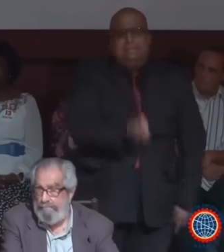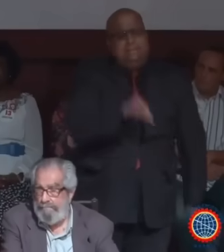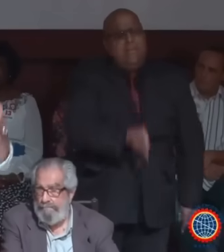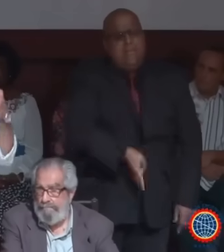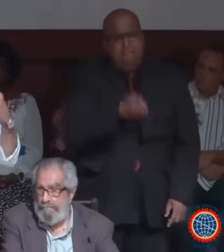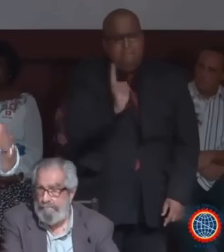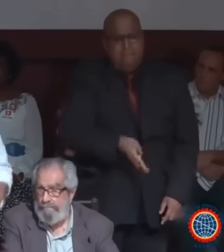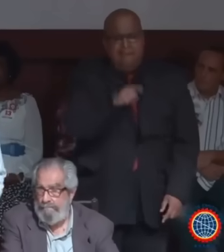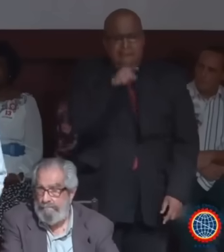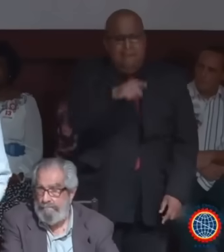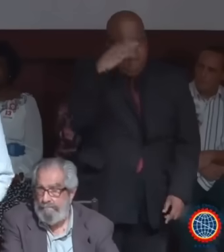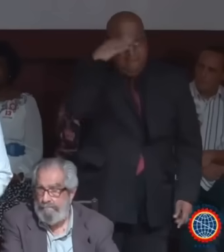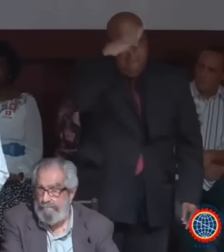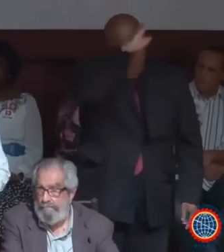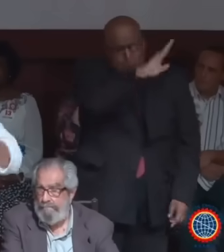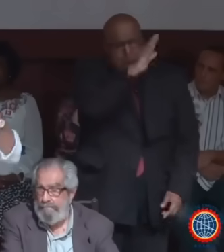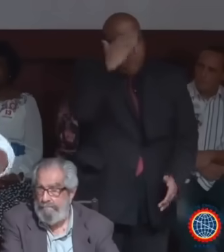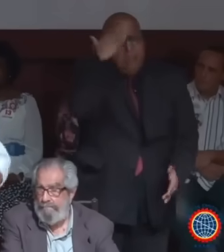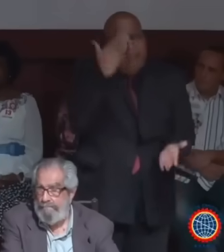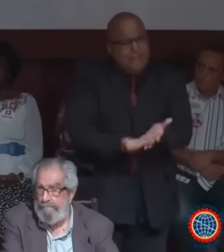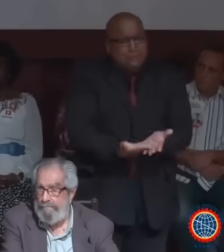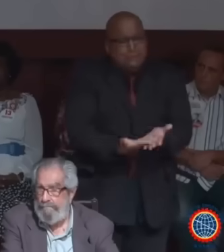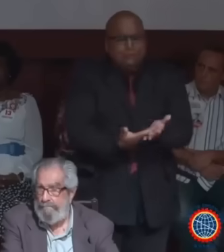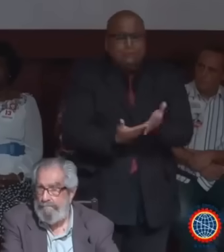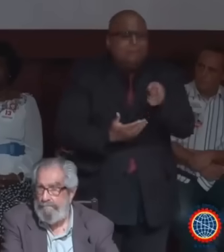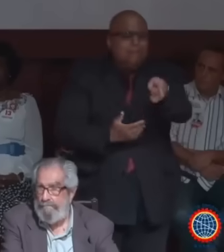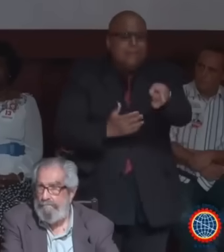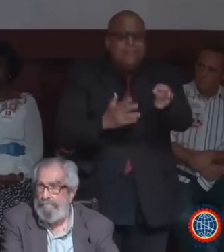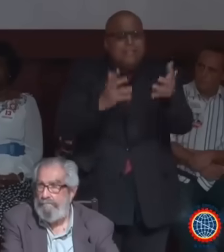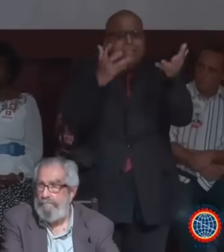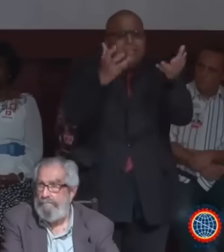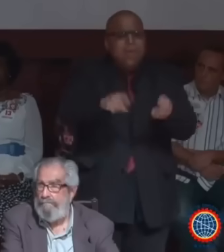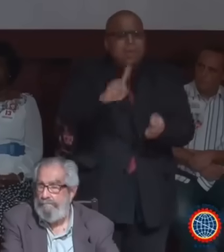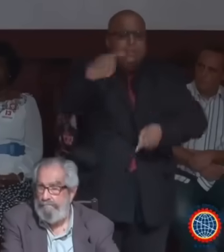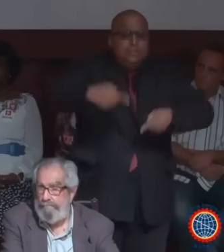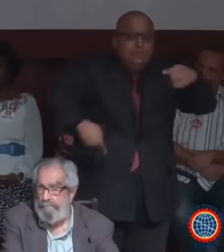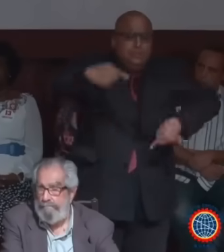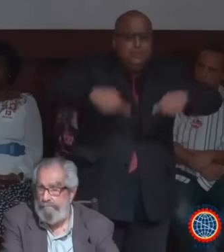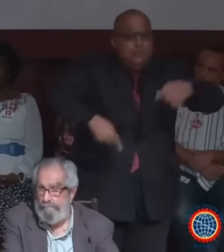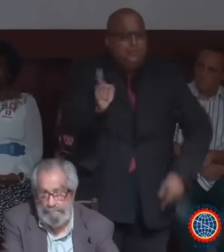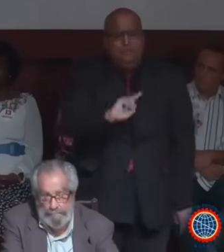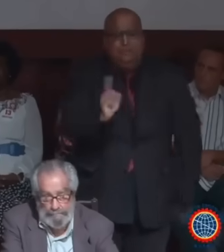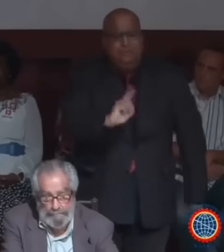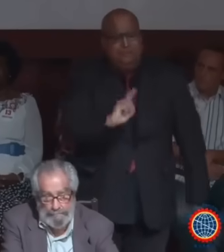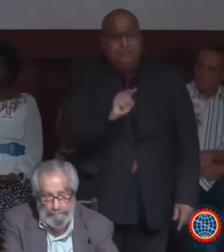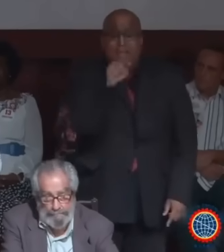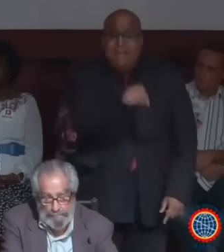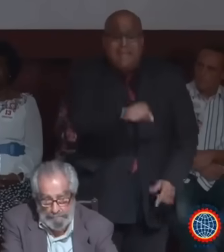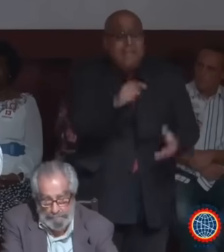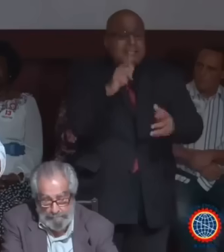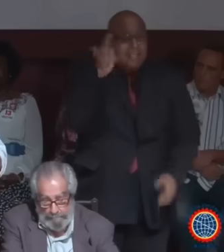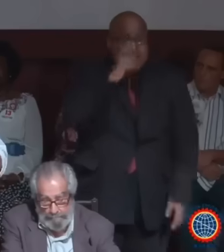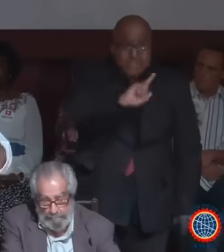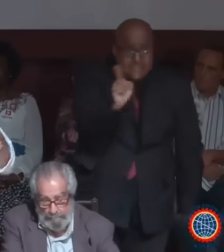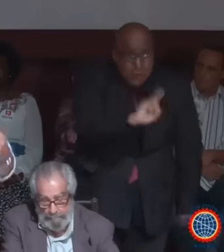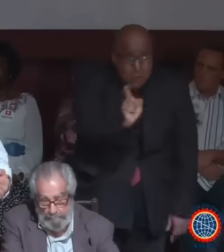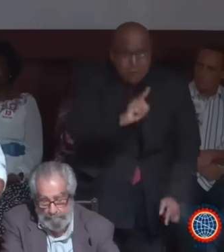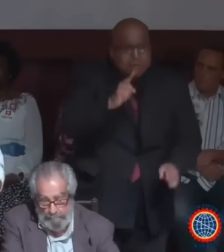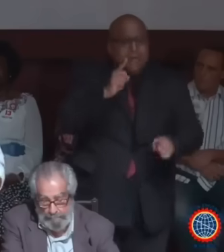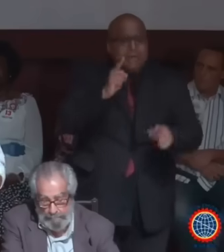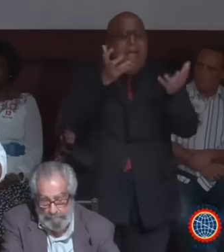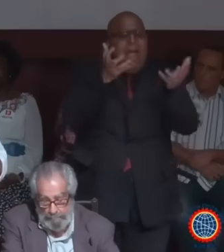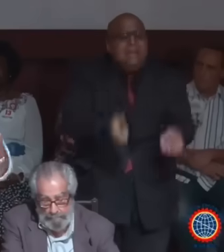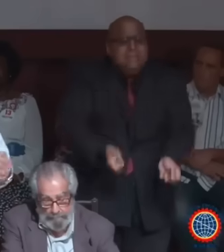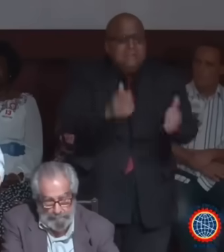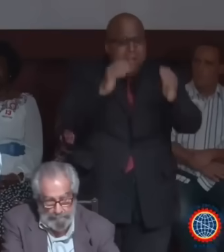Nisso, ele herdou até a medula a genética do regime militar. Ele não consegue